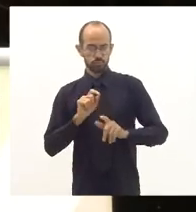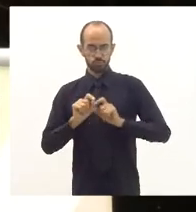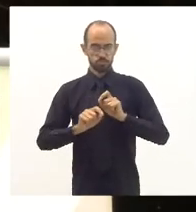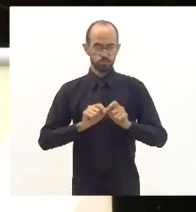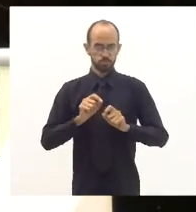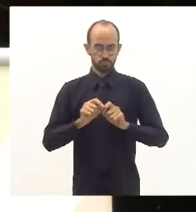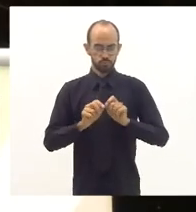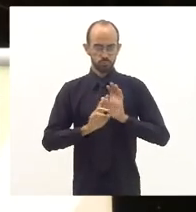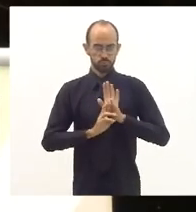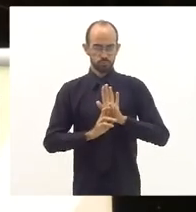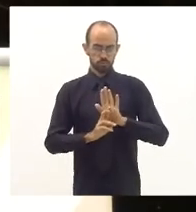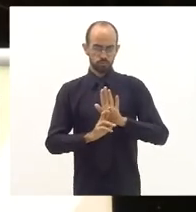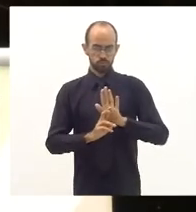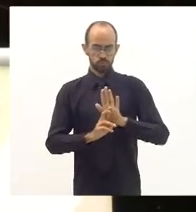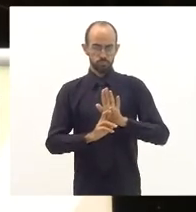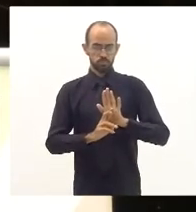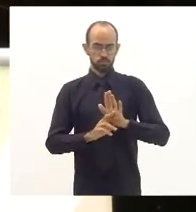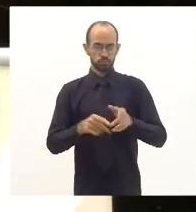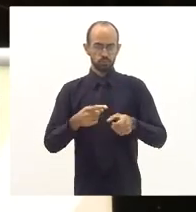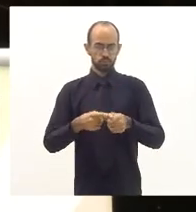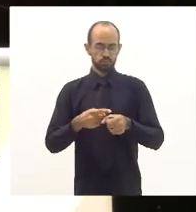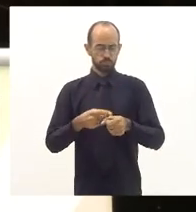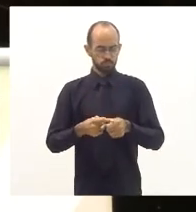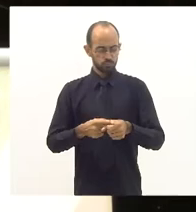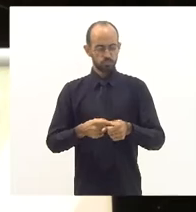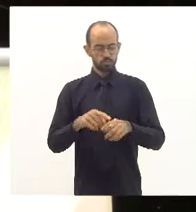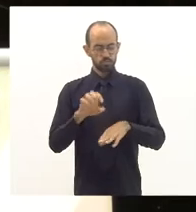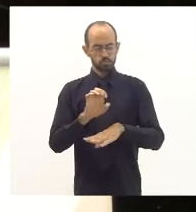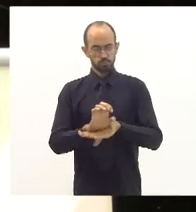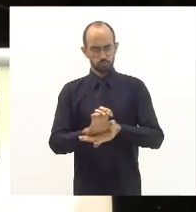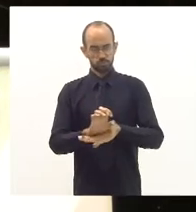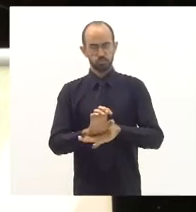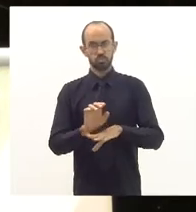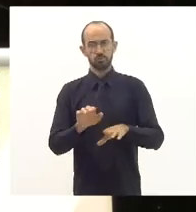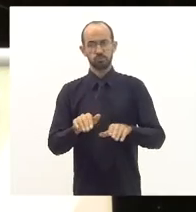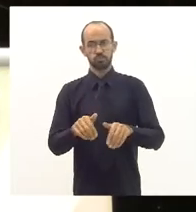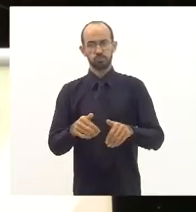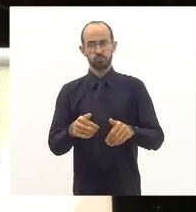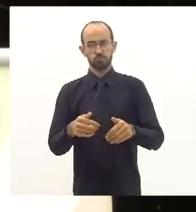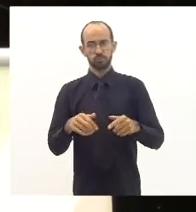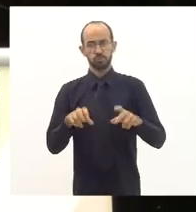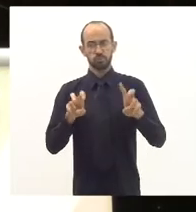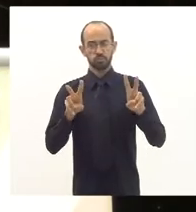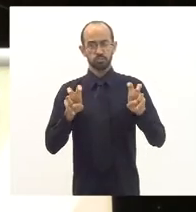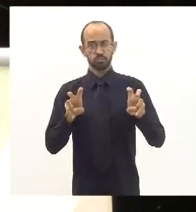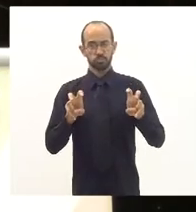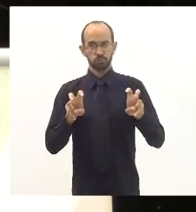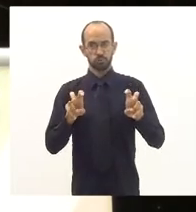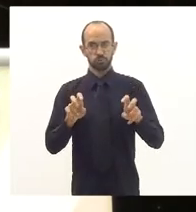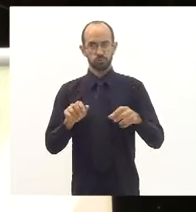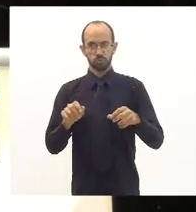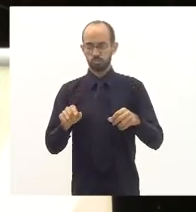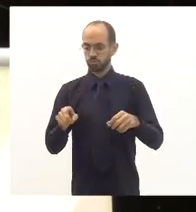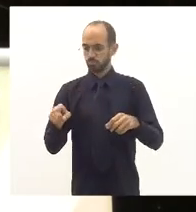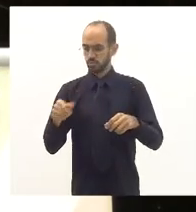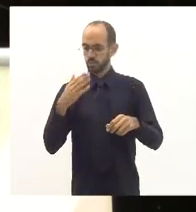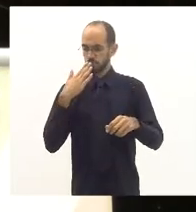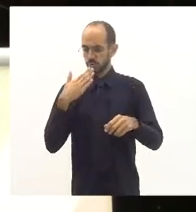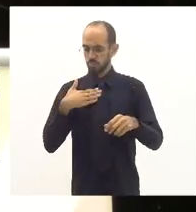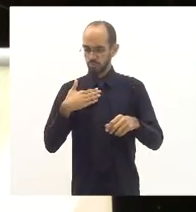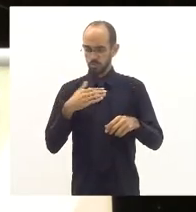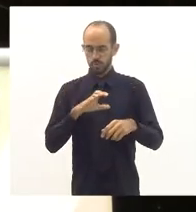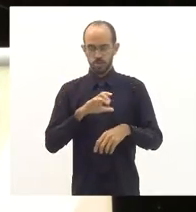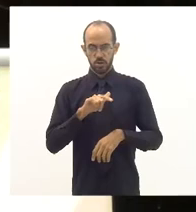diversos representantes do município, do Estado. E, com relação ao que você me pediu, não é, Cláudio?